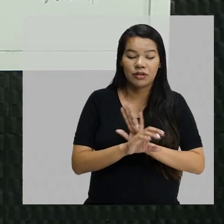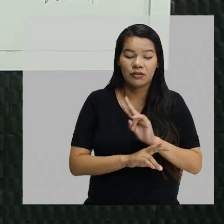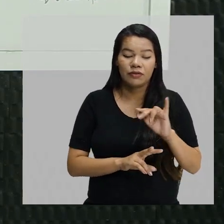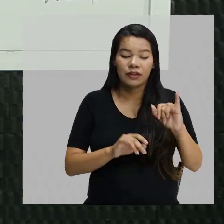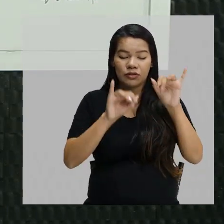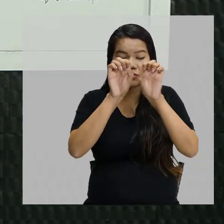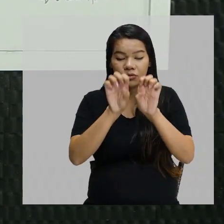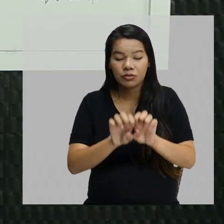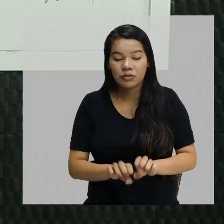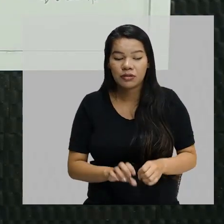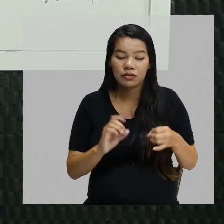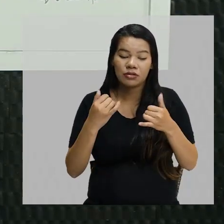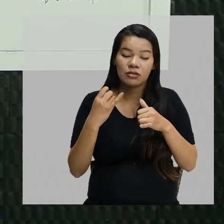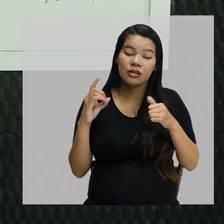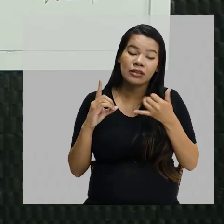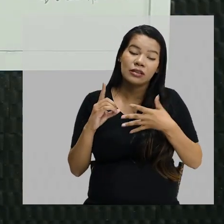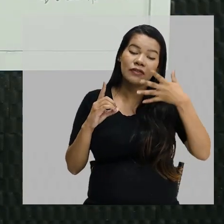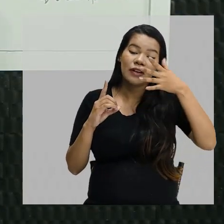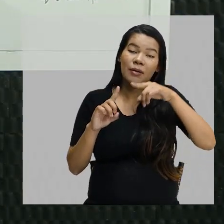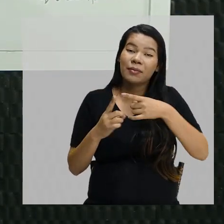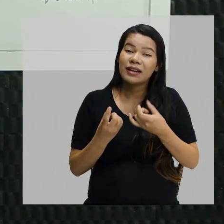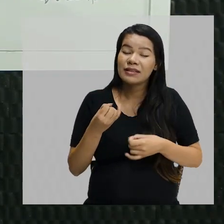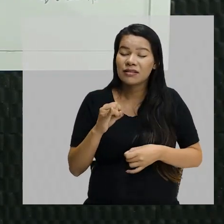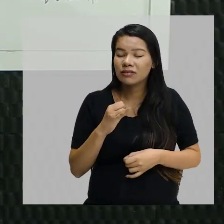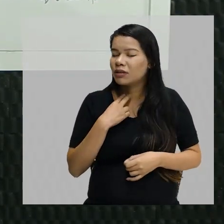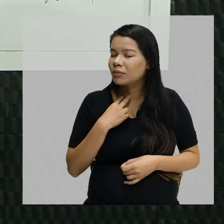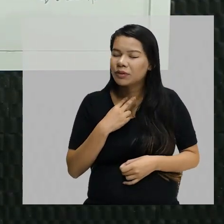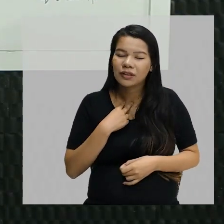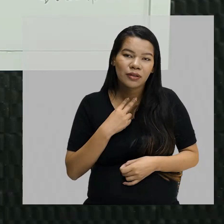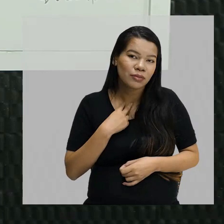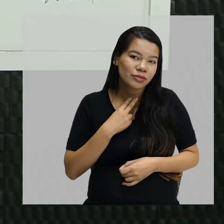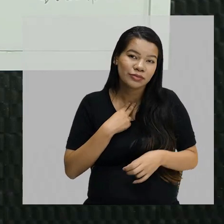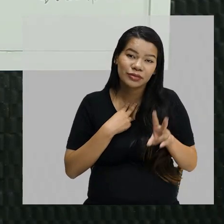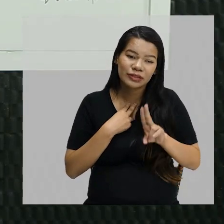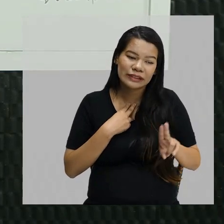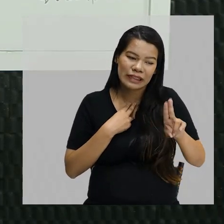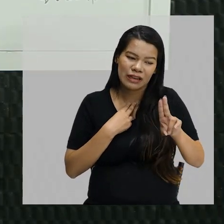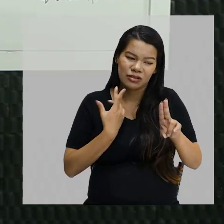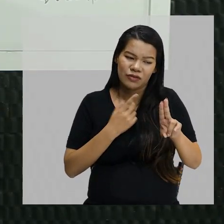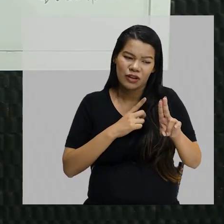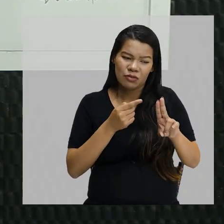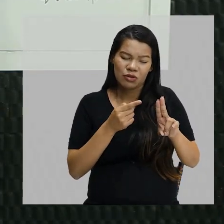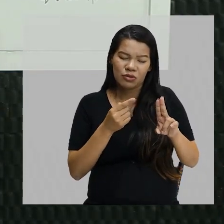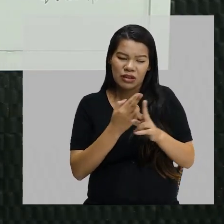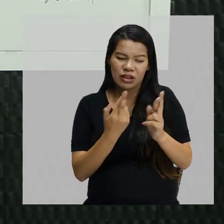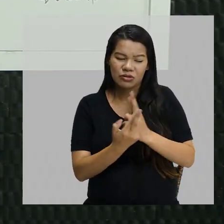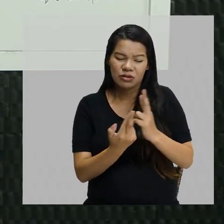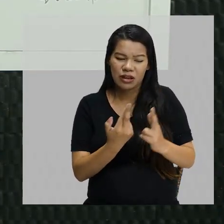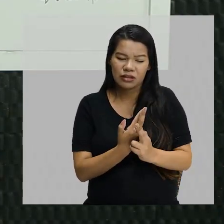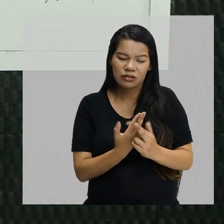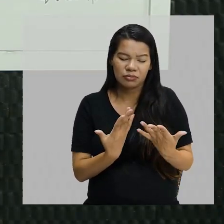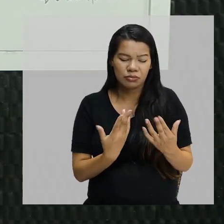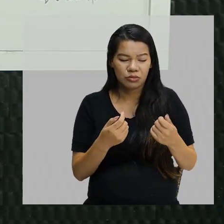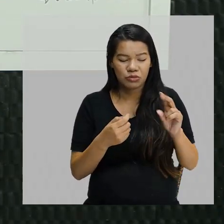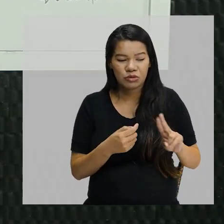ele vai descrever mas se isso não serve para nada se não tiver algo associado a isso se nós não conseguirmos usar isso de